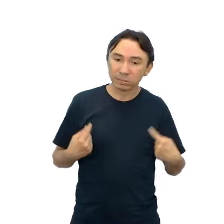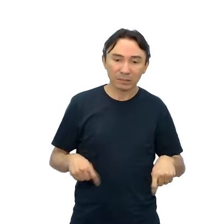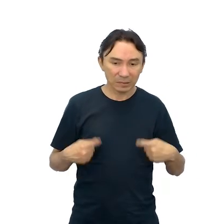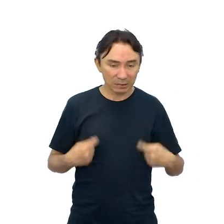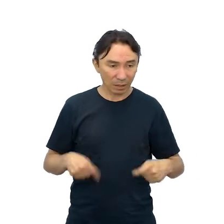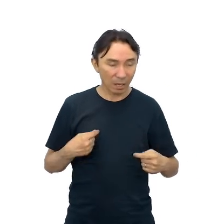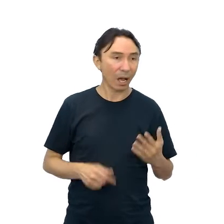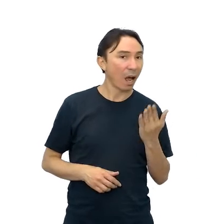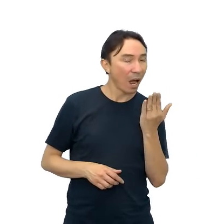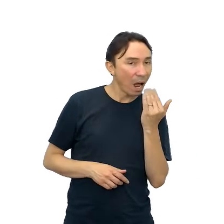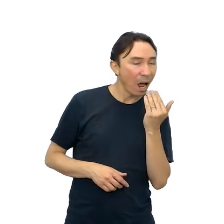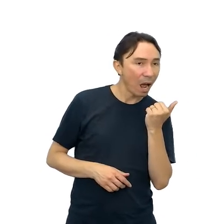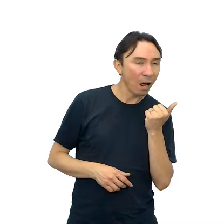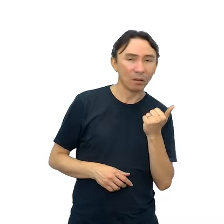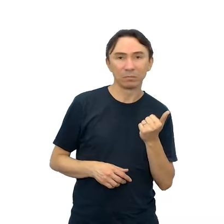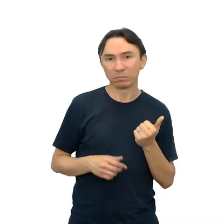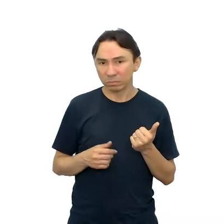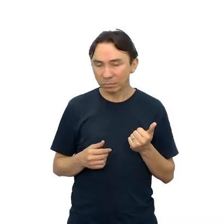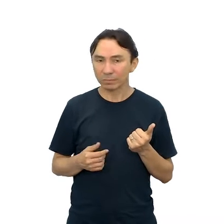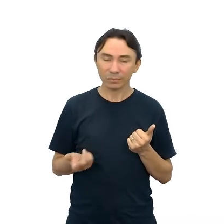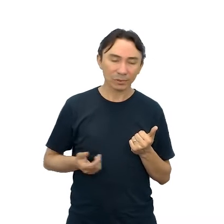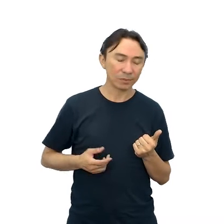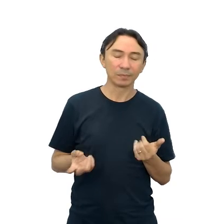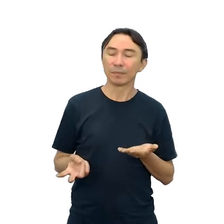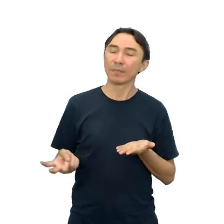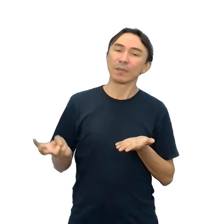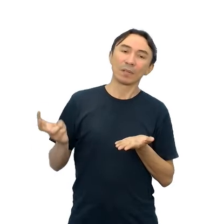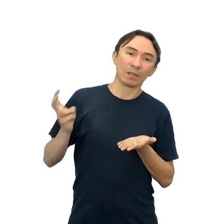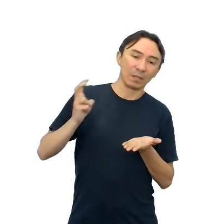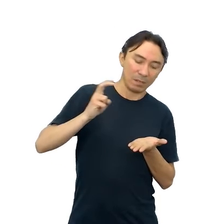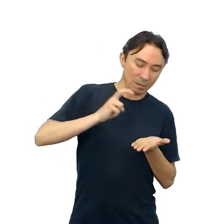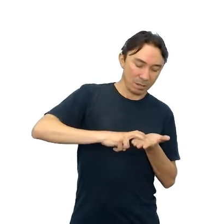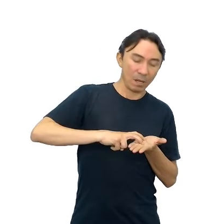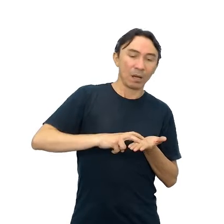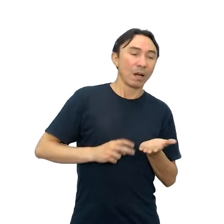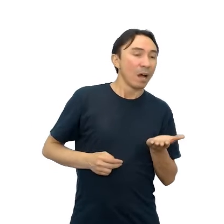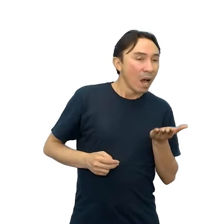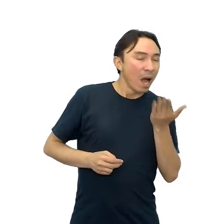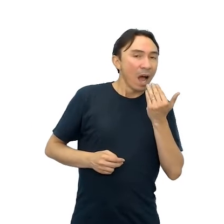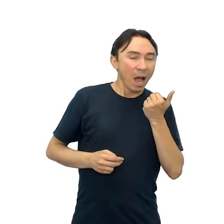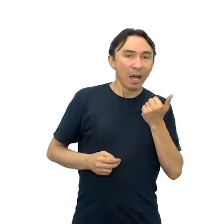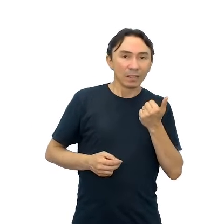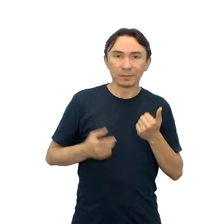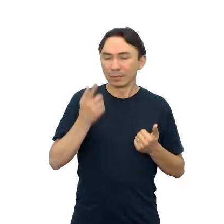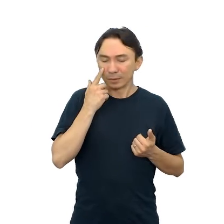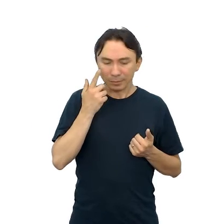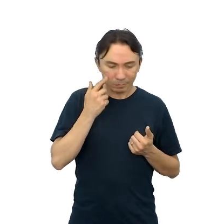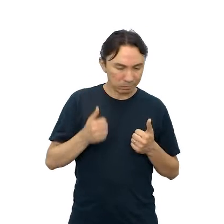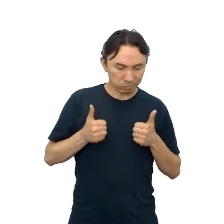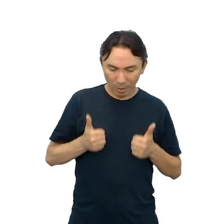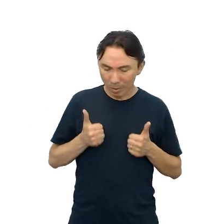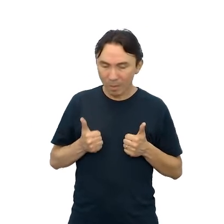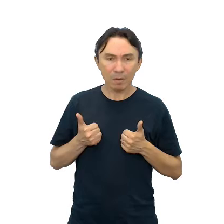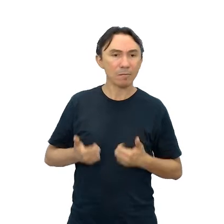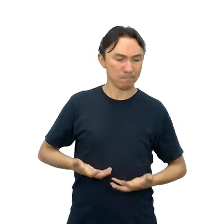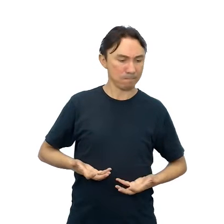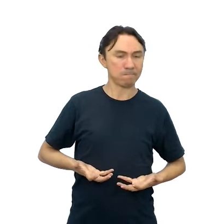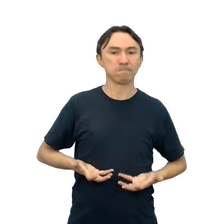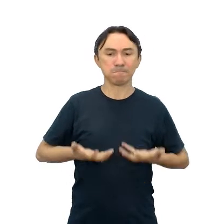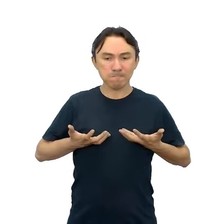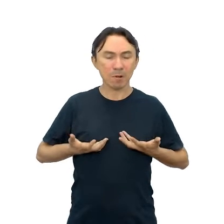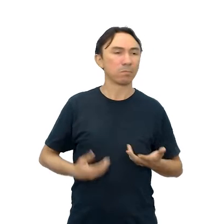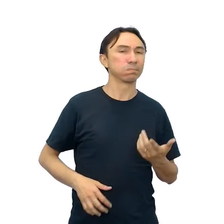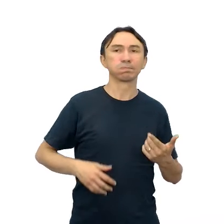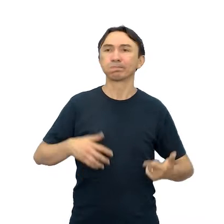de alimentação ao acordar para que a gente possa ter energia, né, e trabalhar